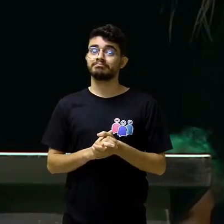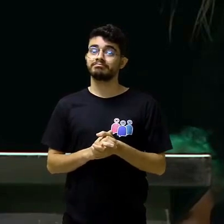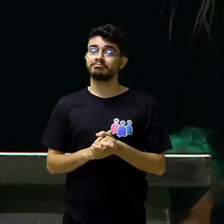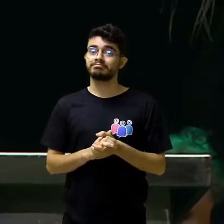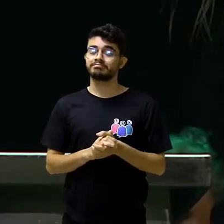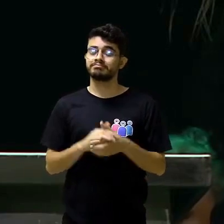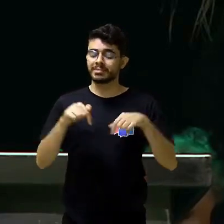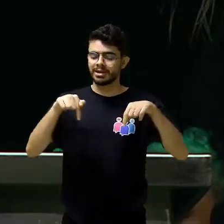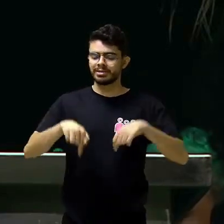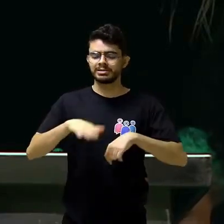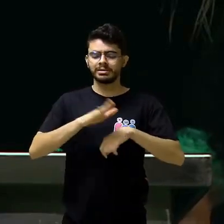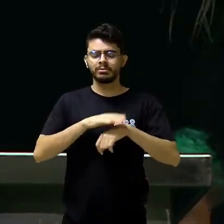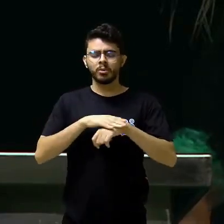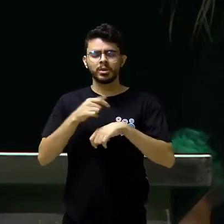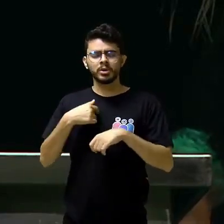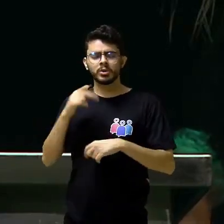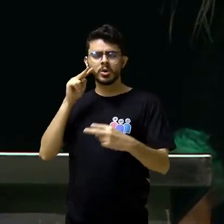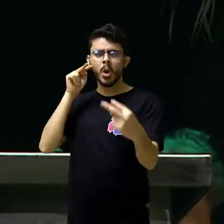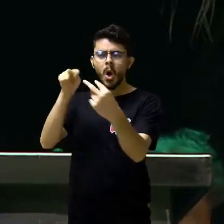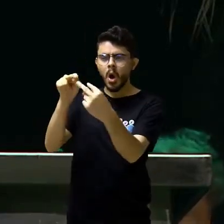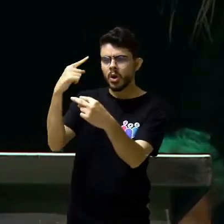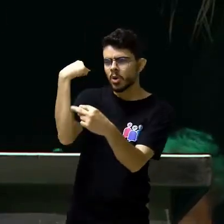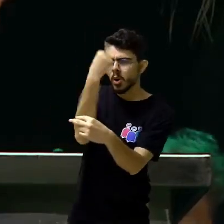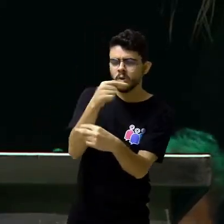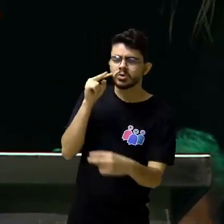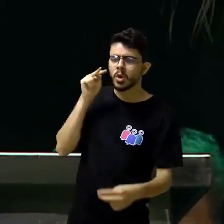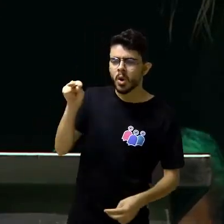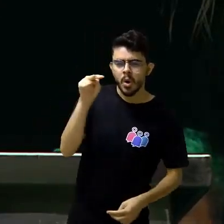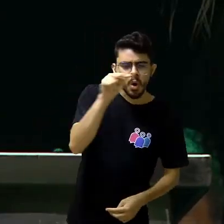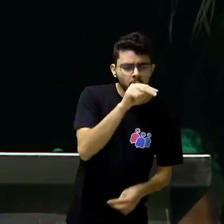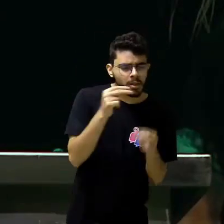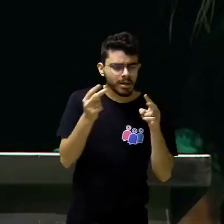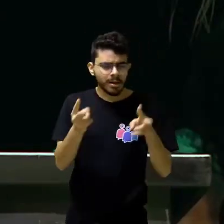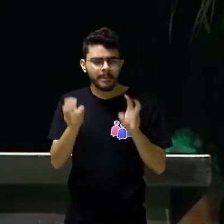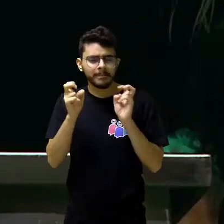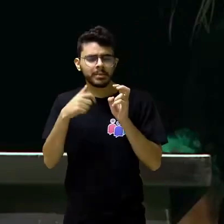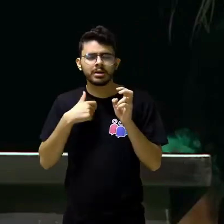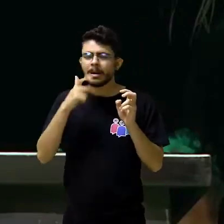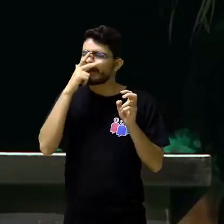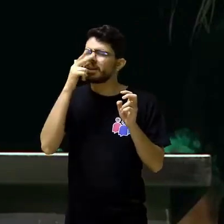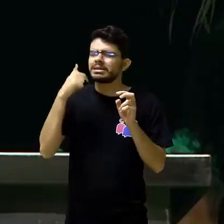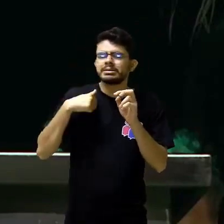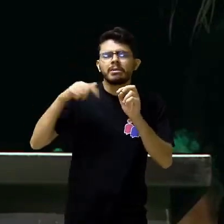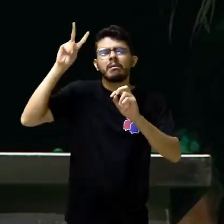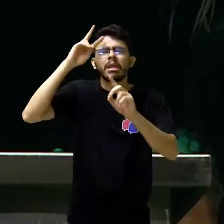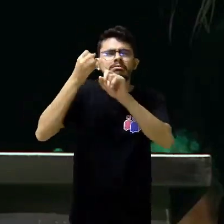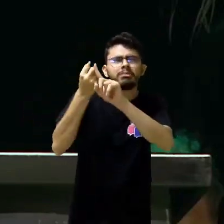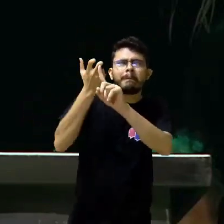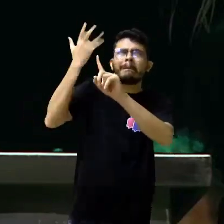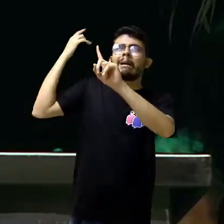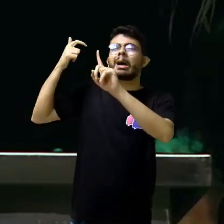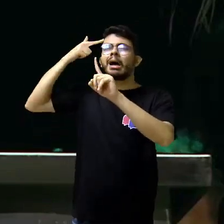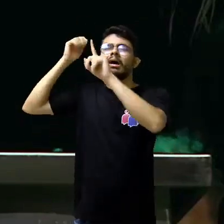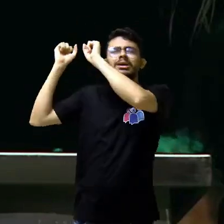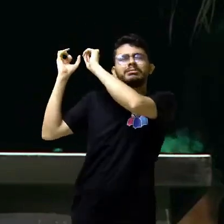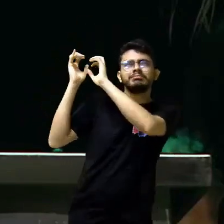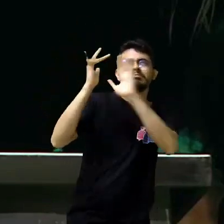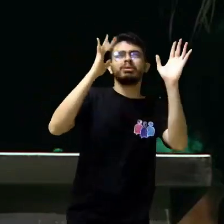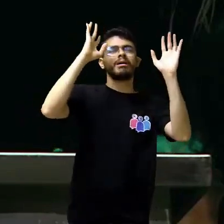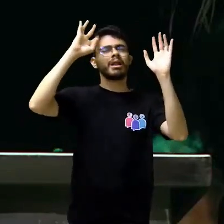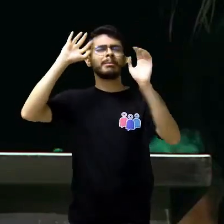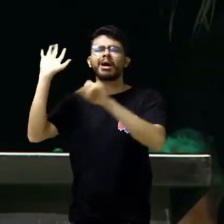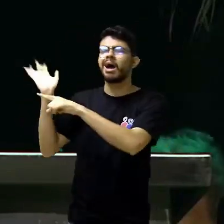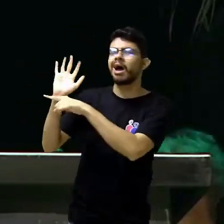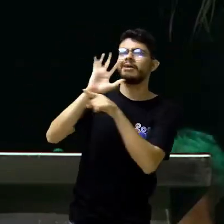Nesse momento, olhando para o rostinho de vocês, passa um filme pela minha mente